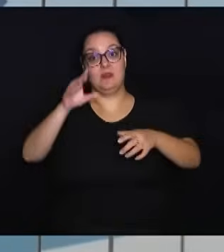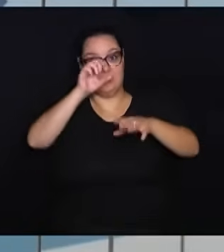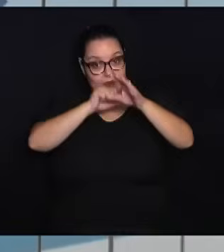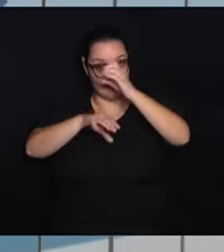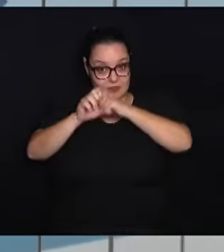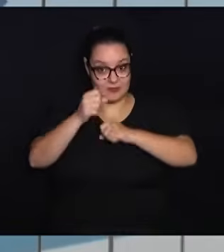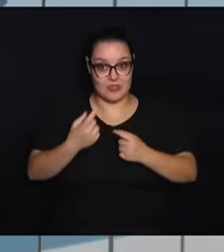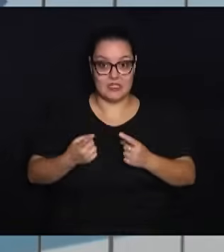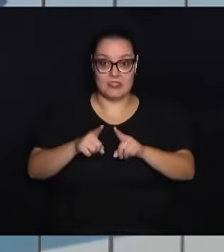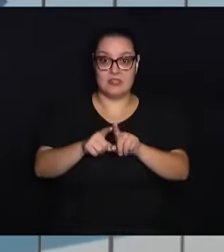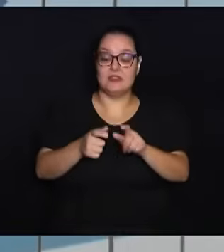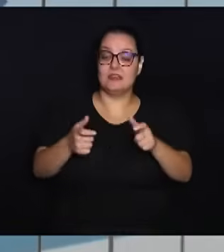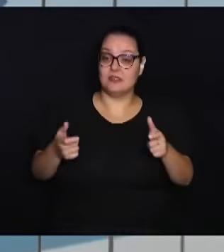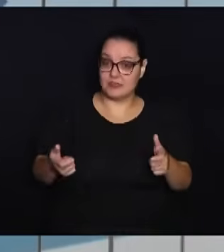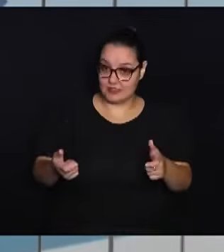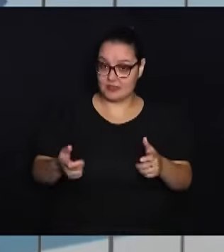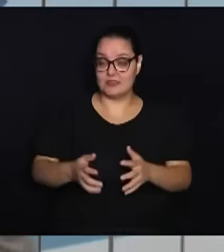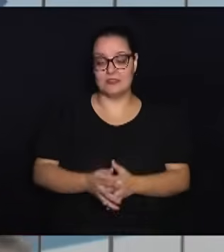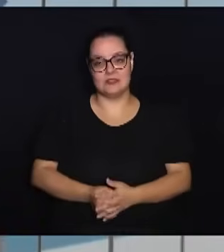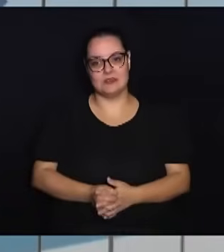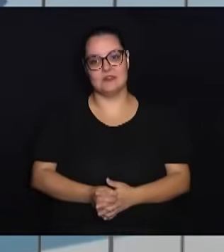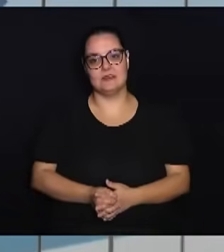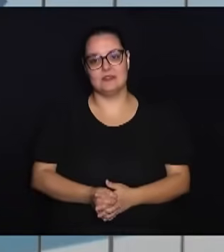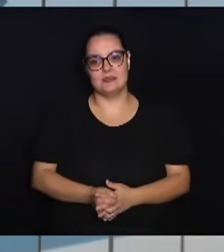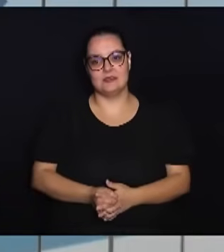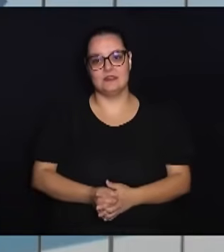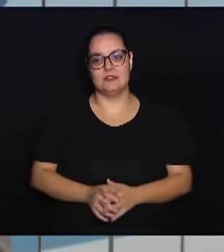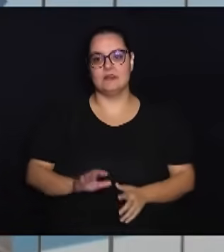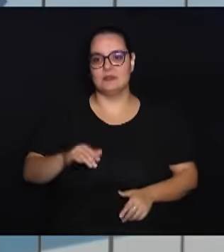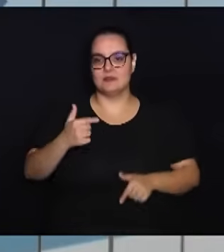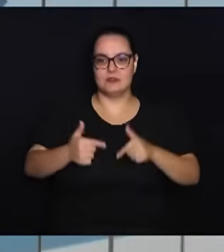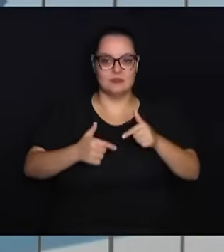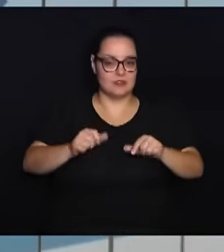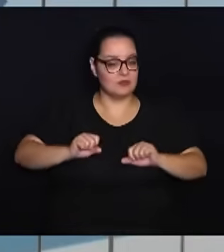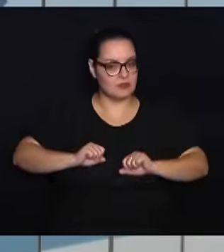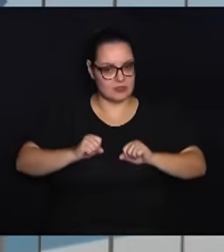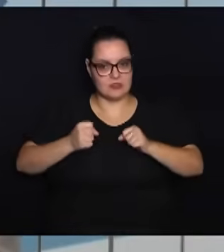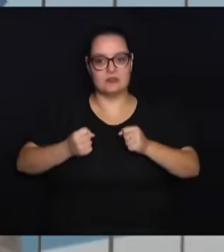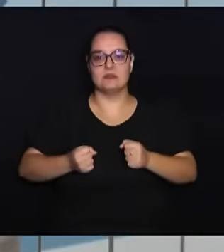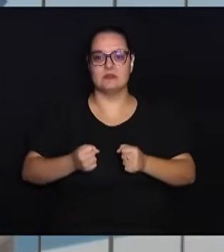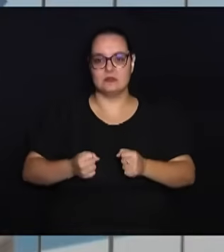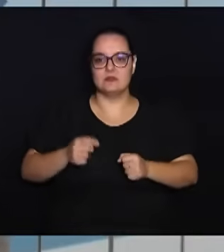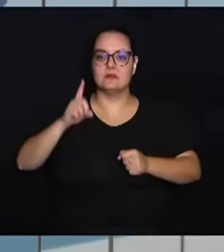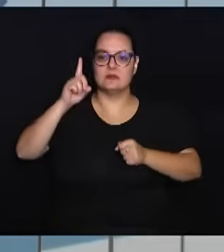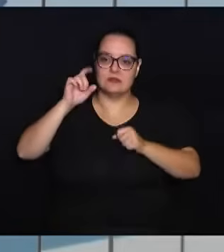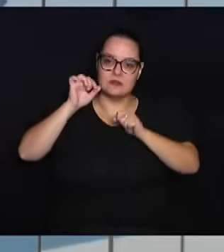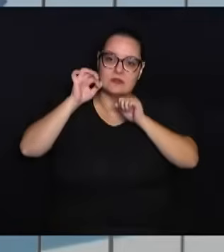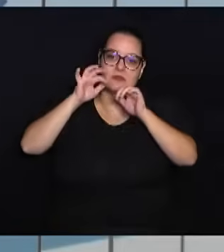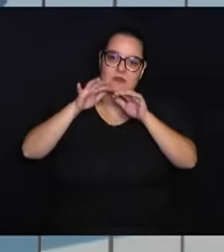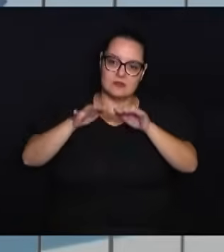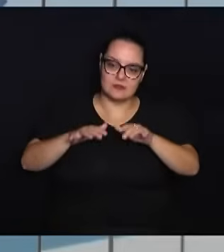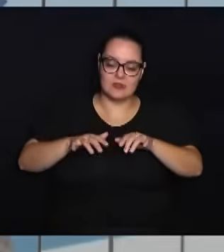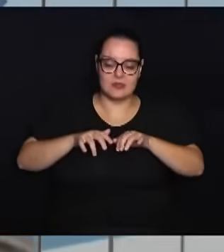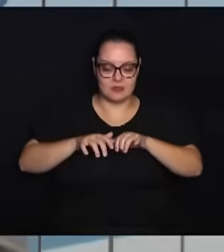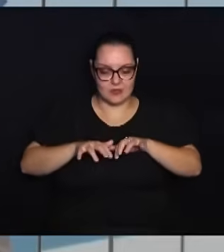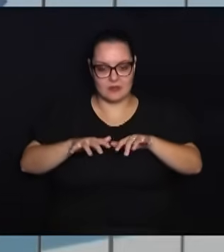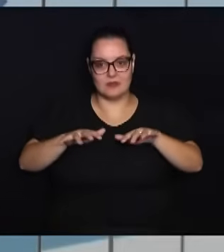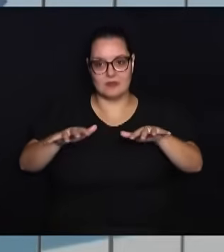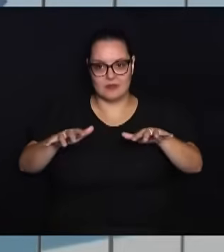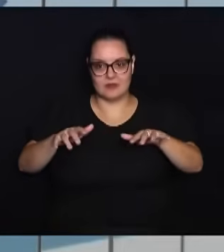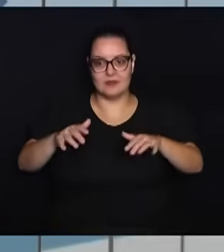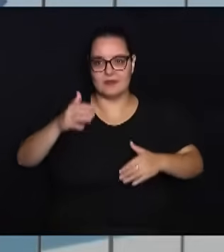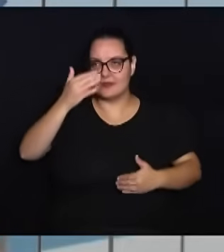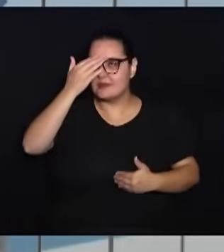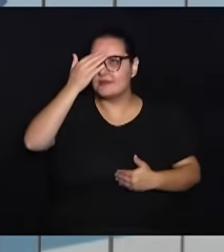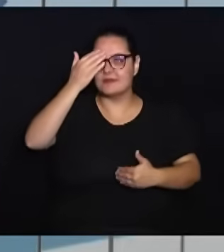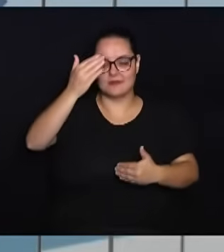grandes parcerias. E quando tem o trabalho, a dedicação, assim, Deus vai abençoando. Eu sou muito grato